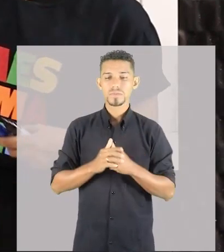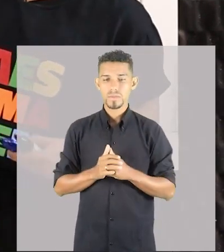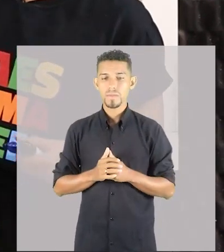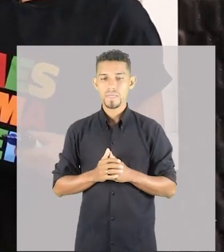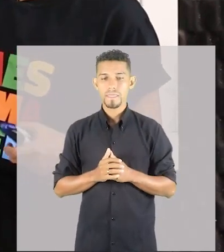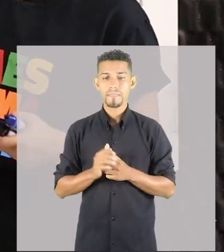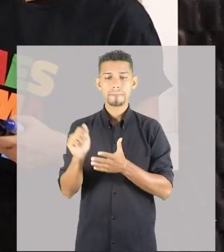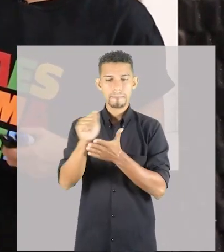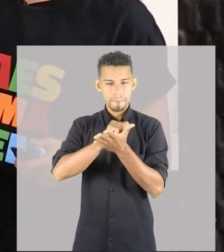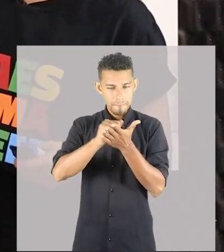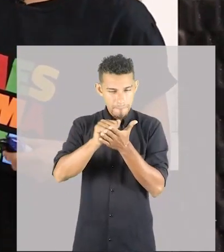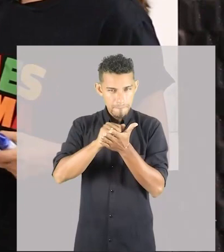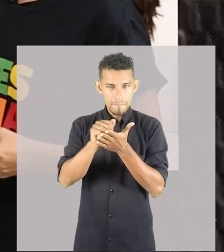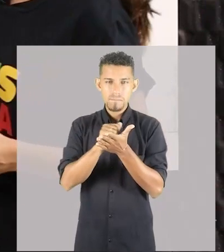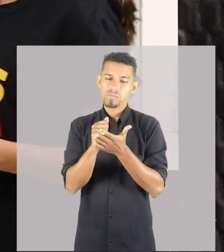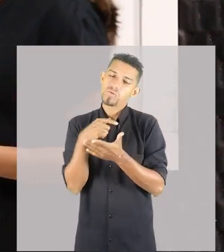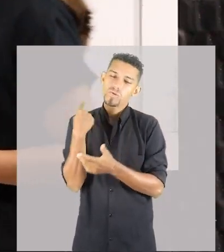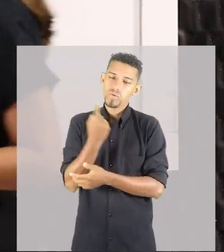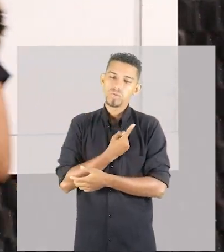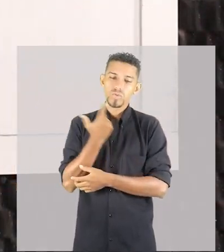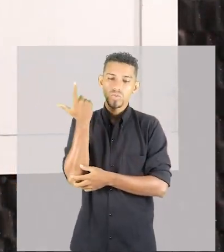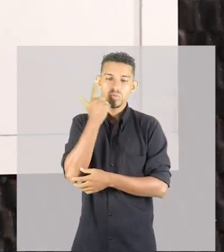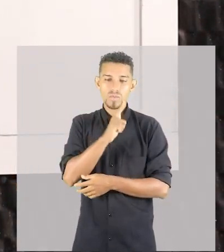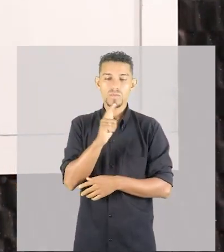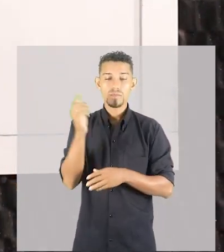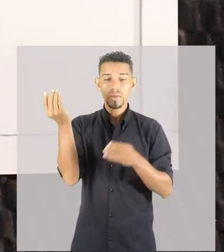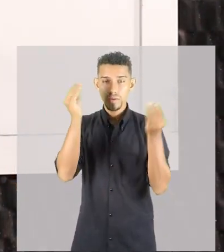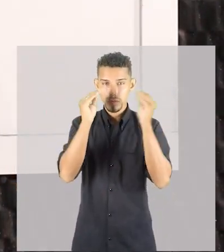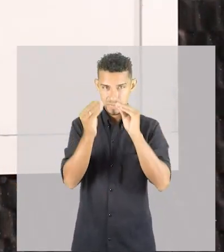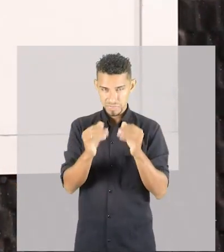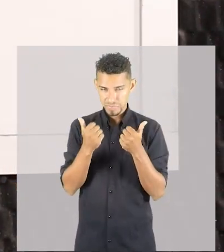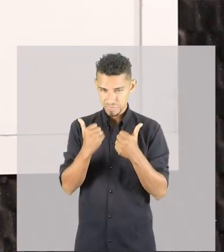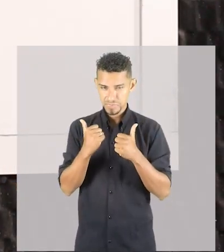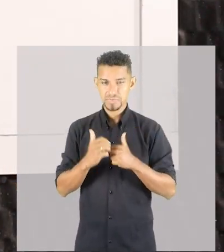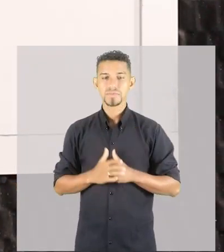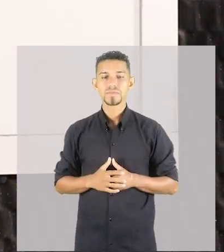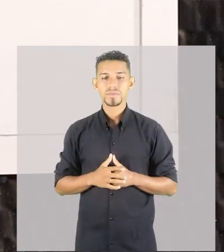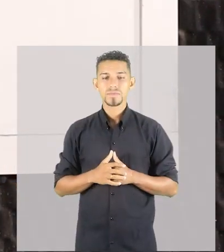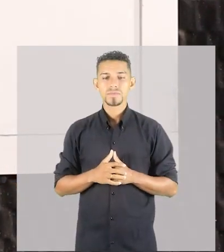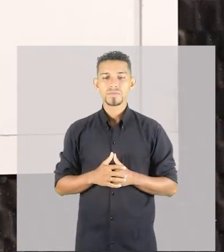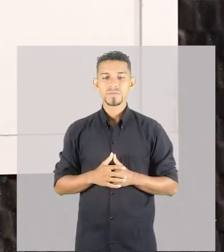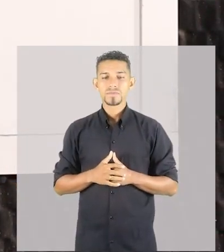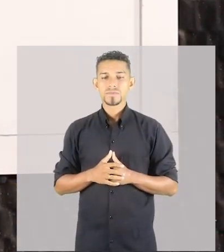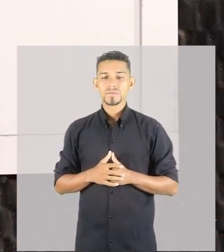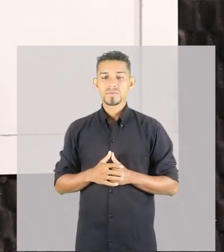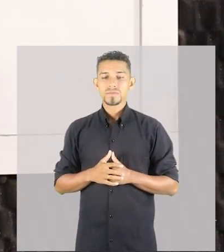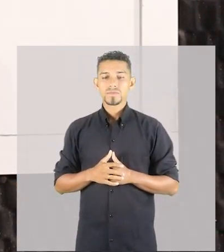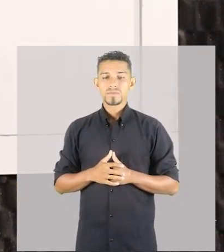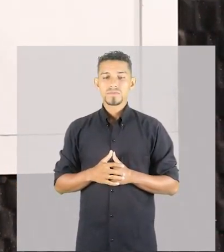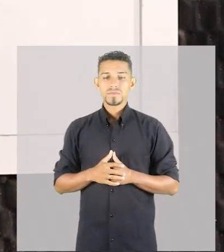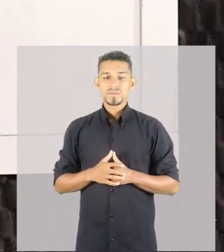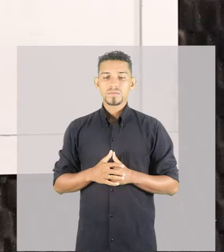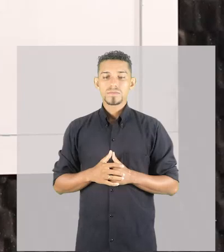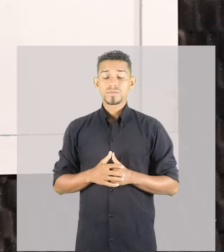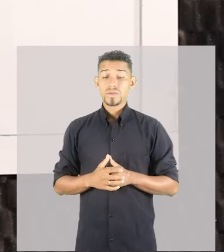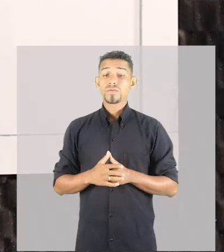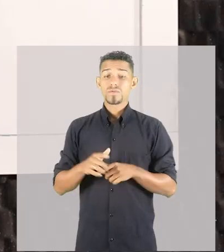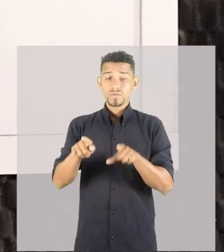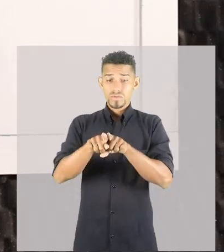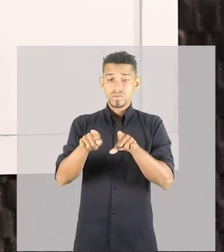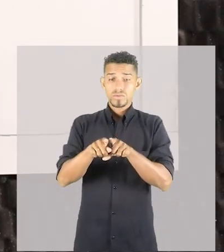Então, eu vou apagar essa parte para que a gente faça, então, o cruzamento, tá certo? Já vou colocar aqui em cima, tá? Para você